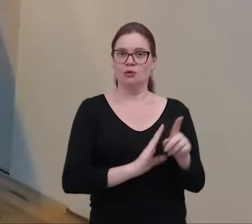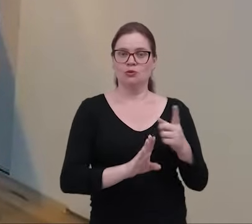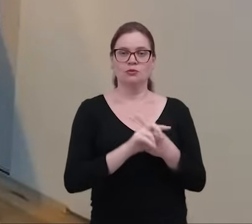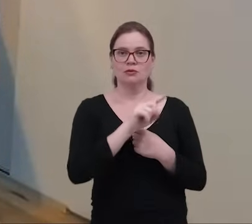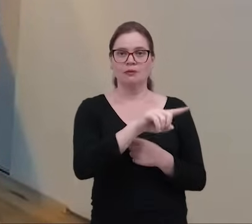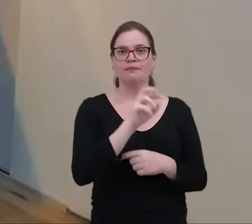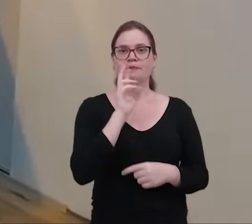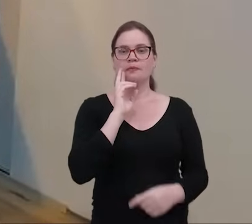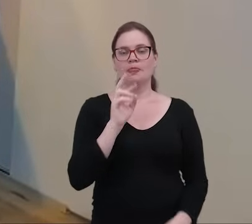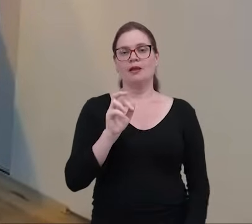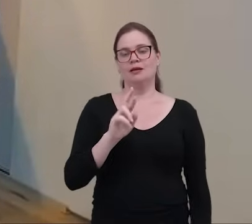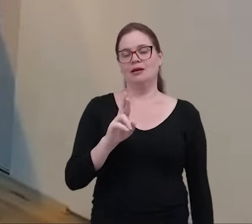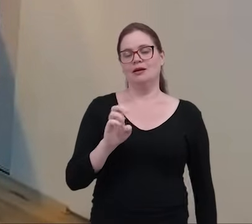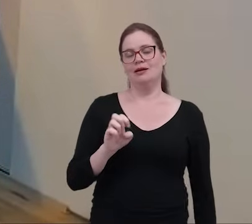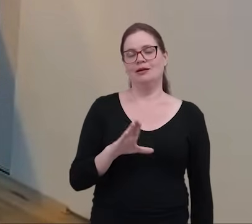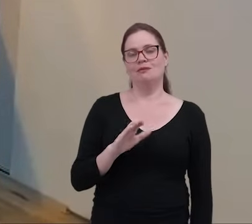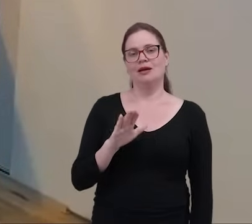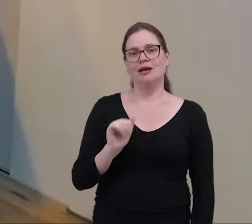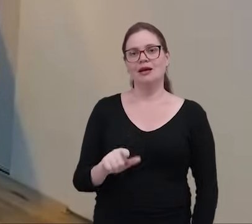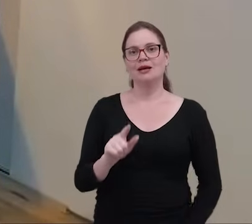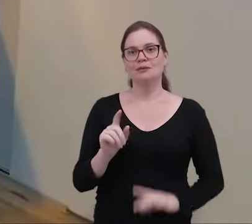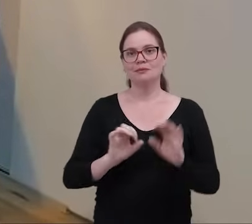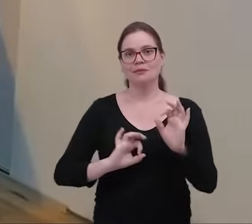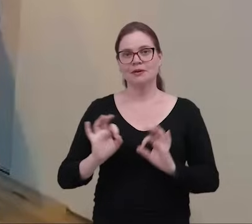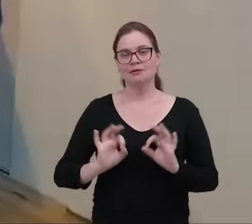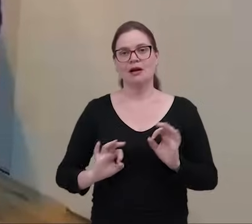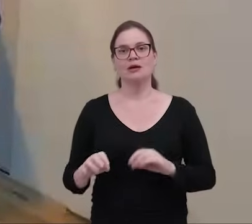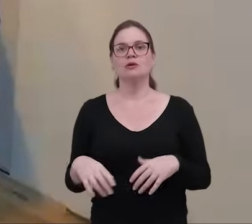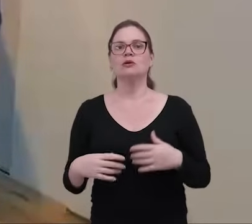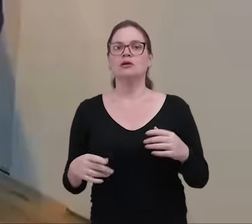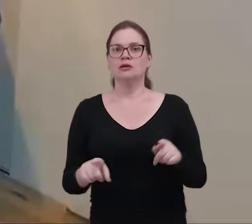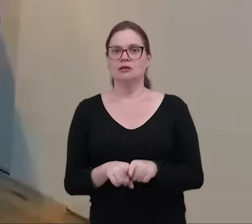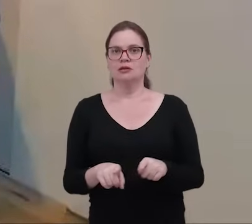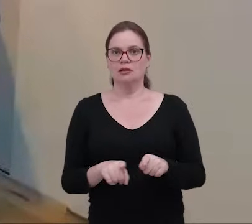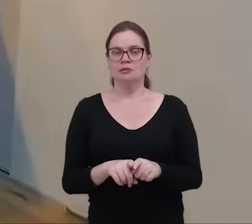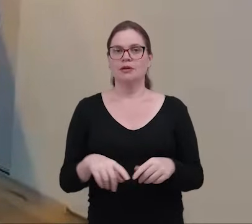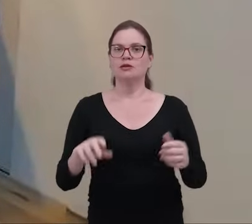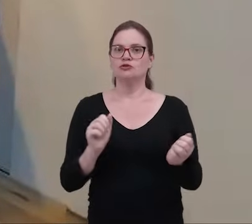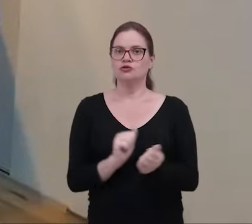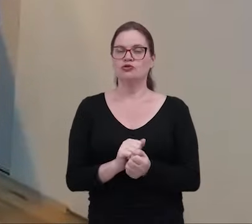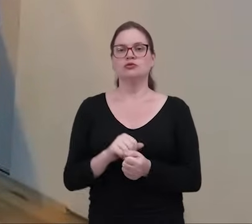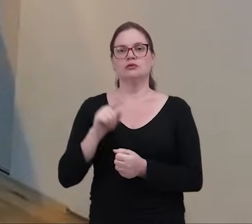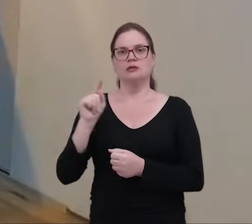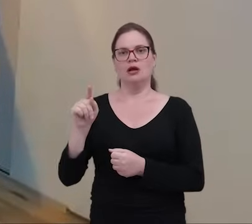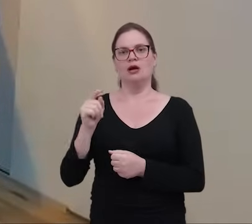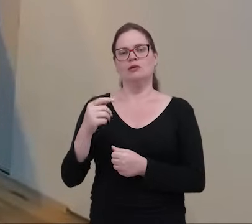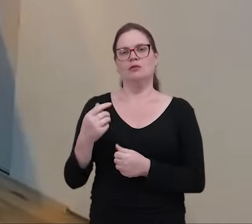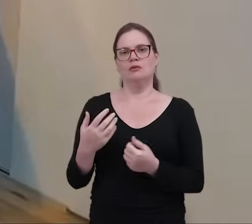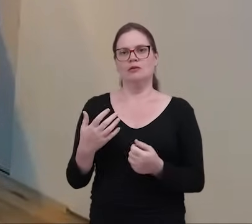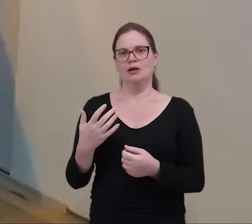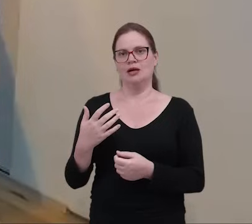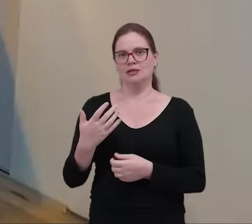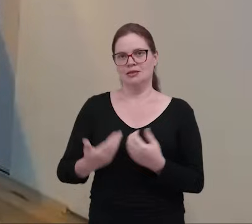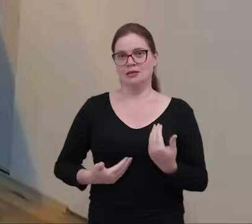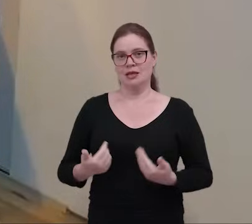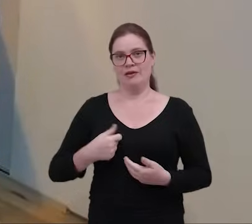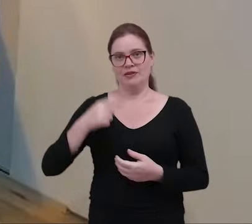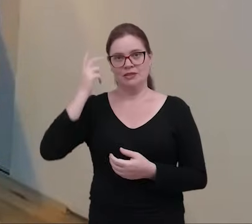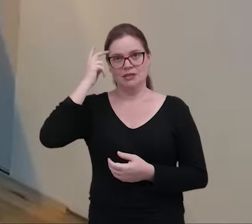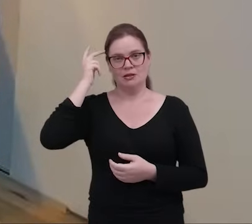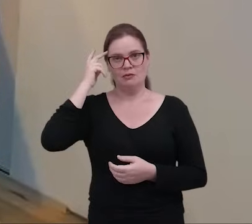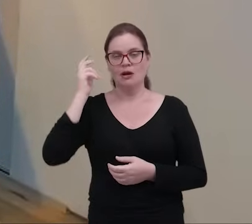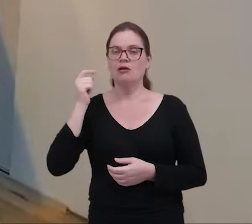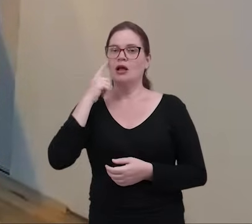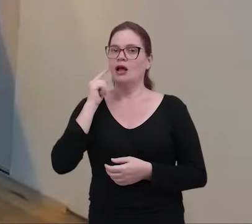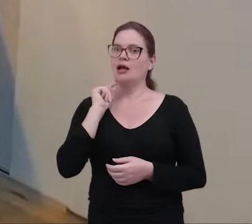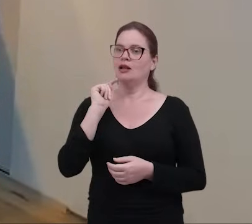Rebeca, ela havia preparado, ela ligou para a irmã em São Paulo, havia preparado lá os louvores, que ela pegou os